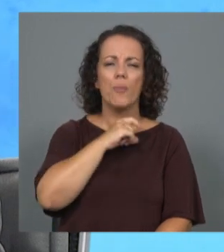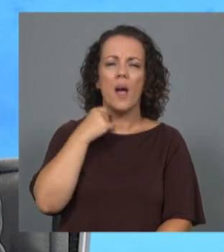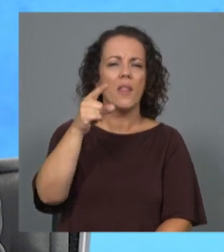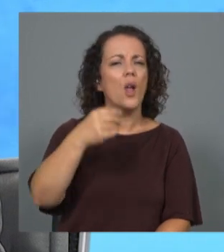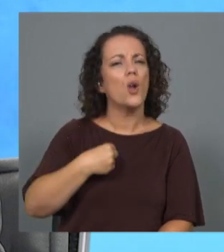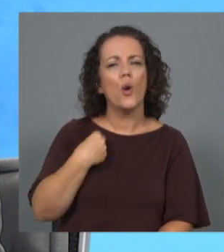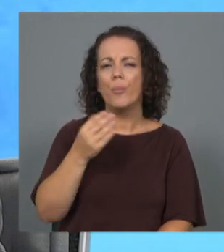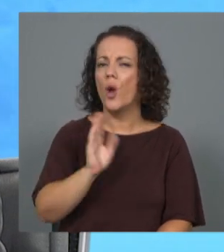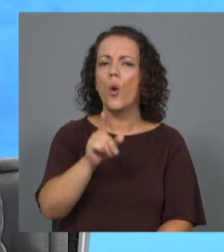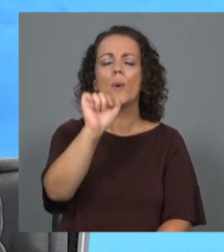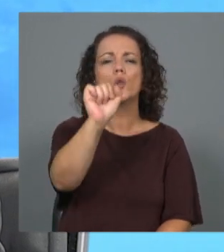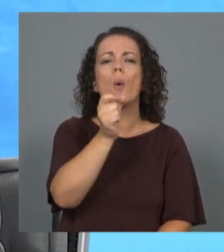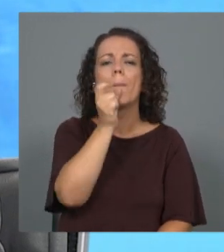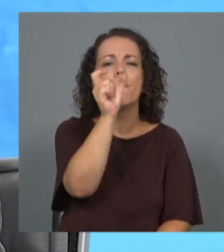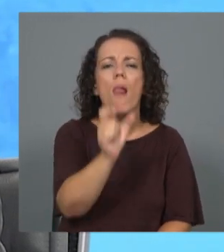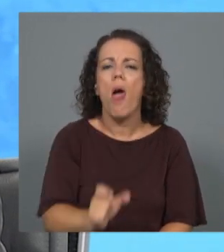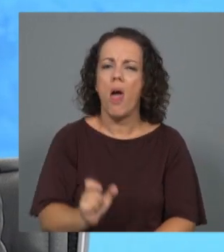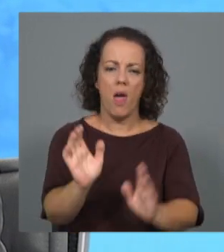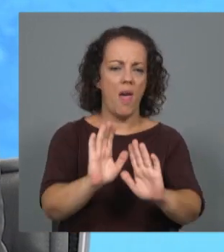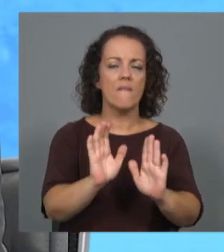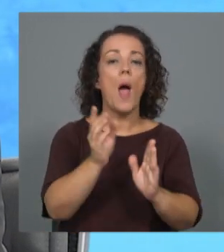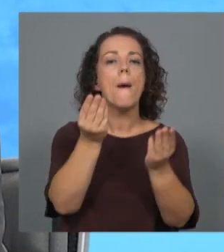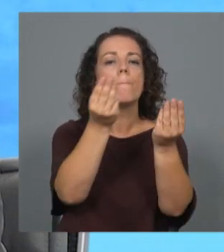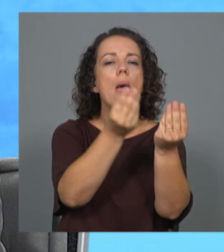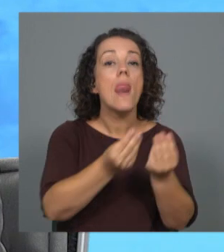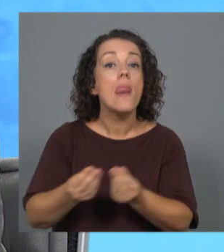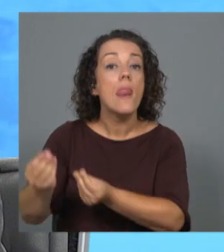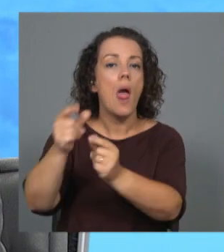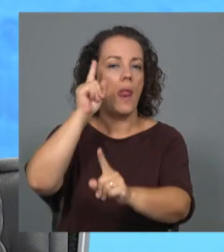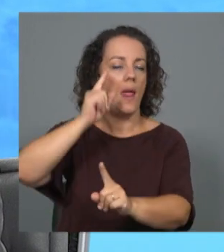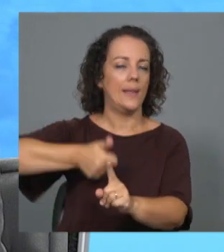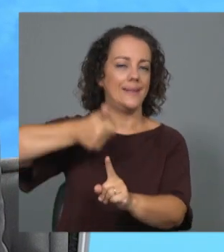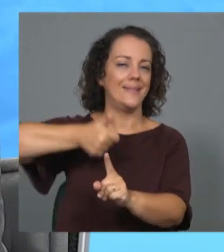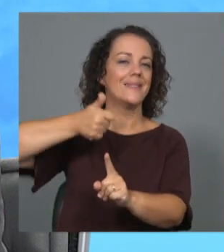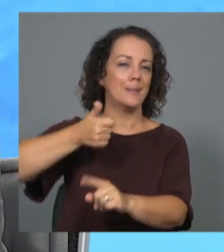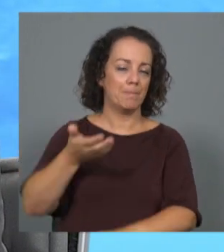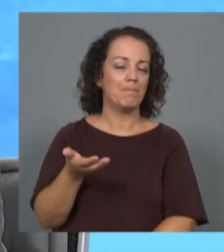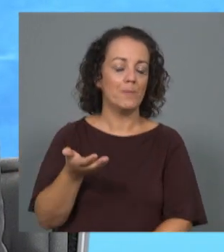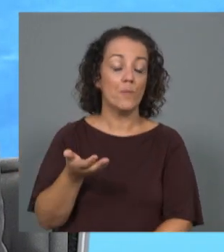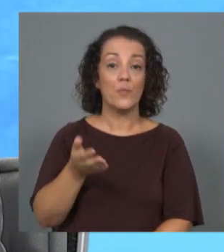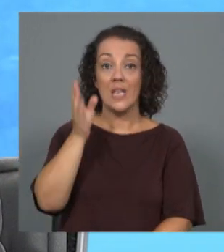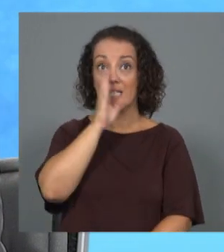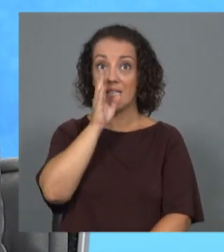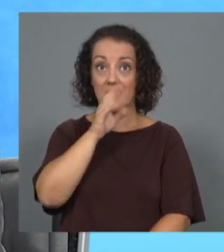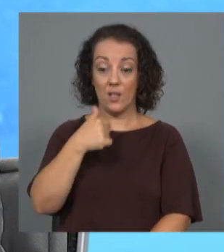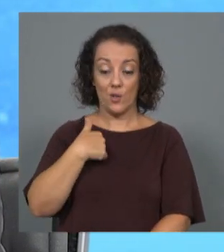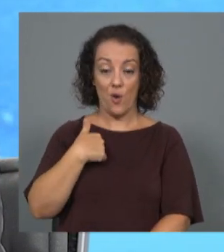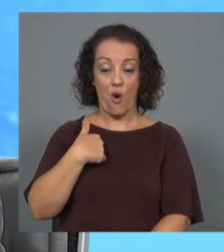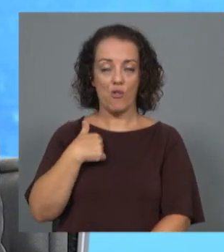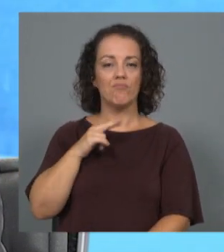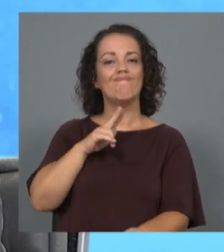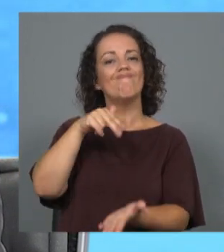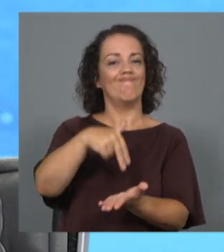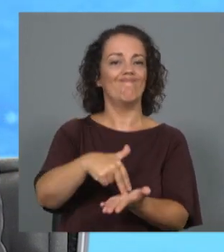diz. Aqui está o testemunho. Portanto, a forma, se nós transmitimos uma mensagem